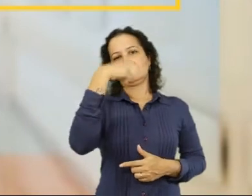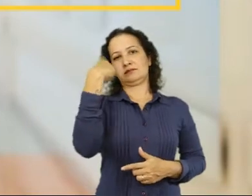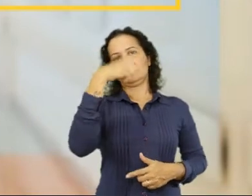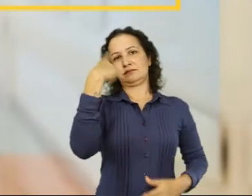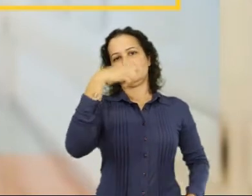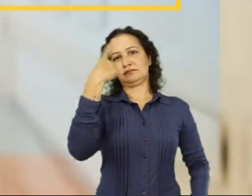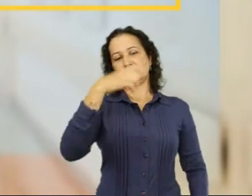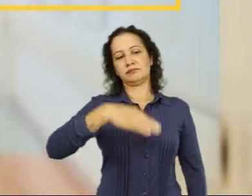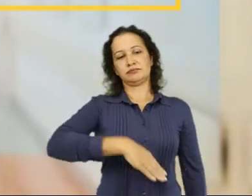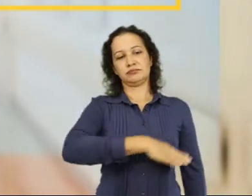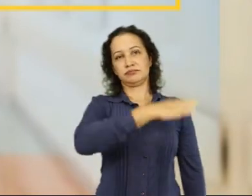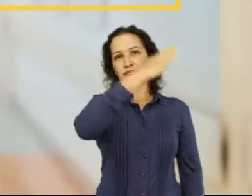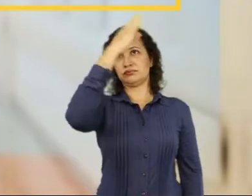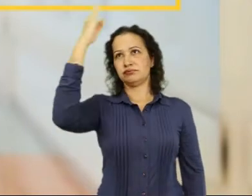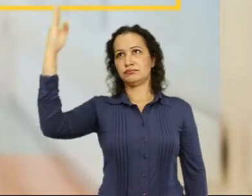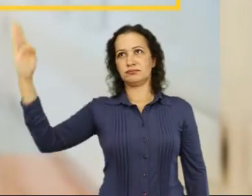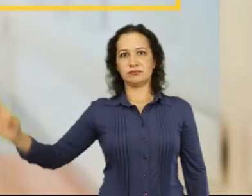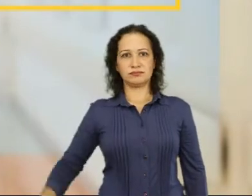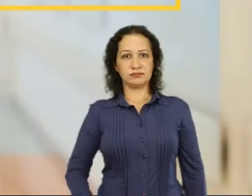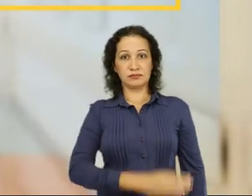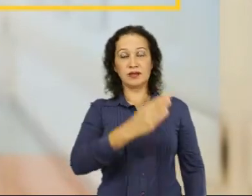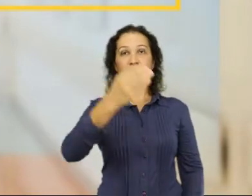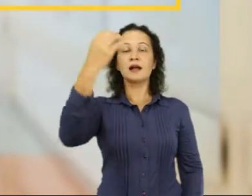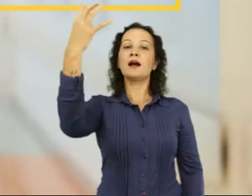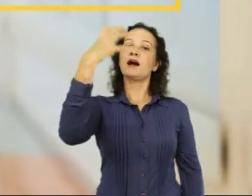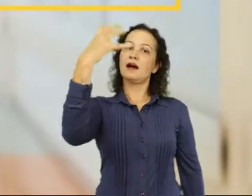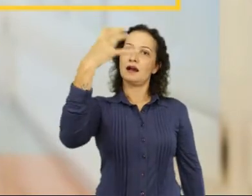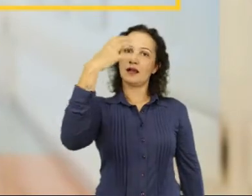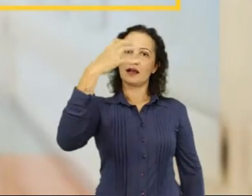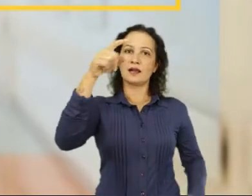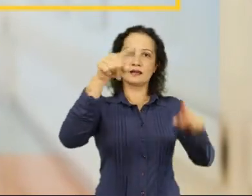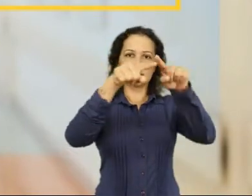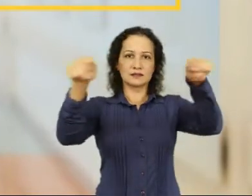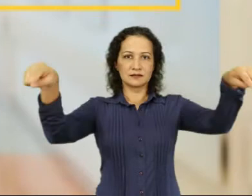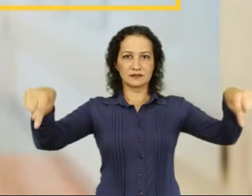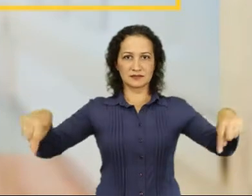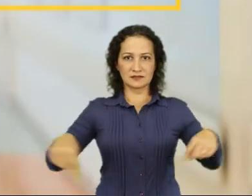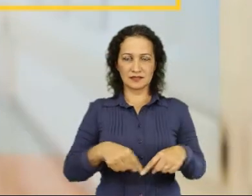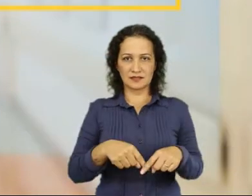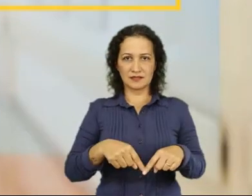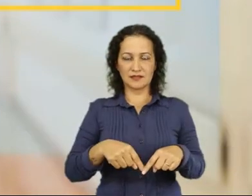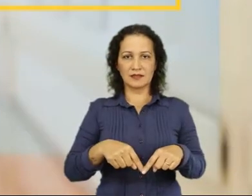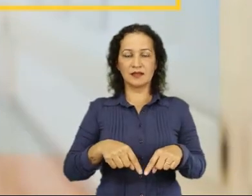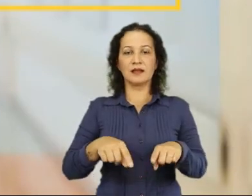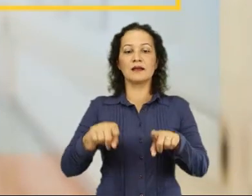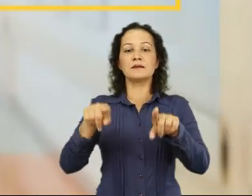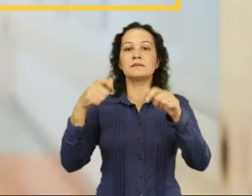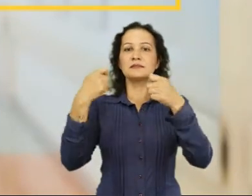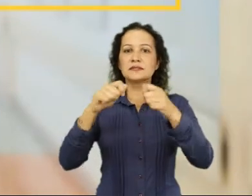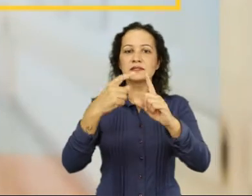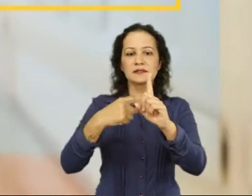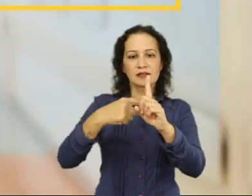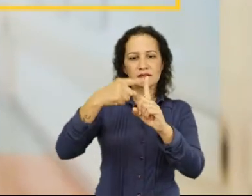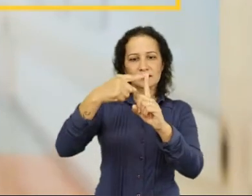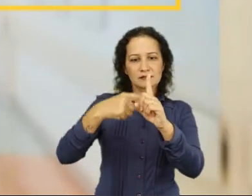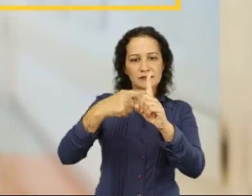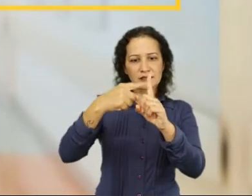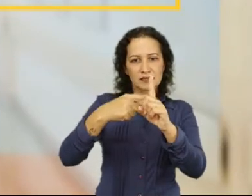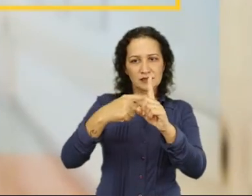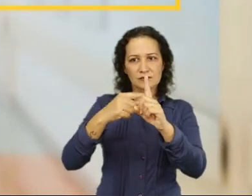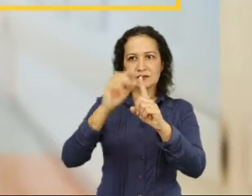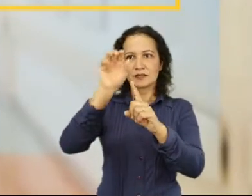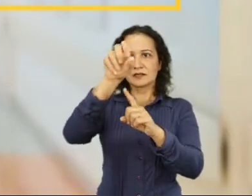vacina. Então, por quesitos de controle de temperatura, além do controle de temperatura do refrigerador ou câmara